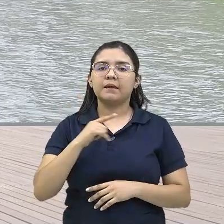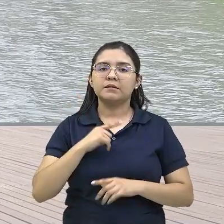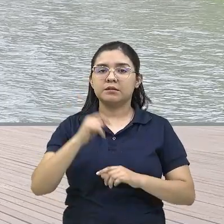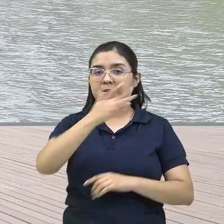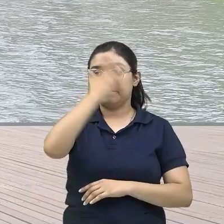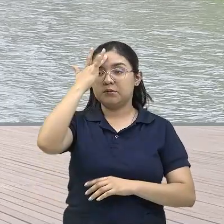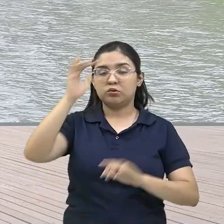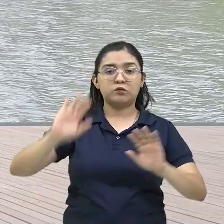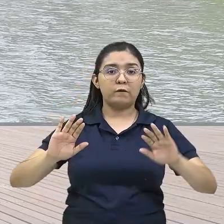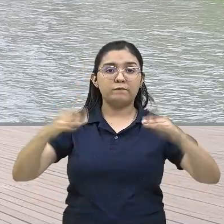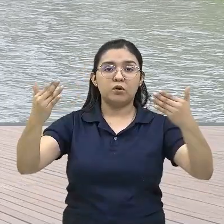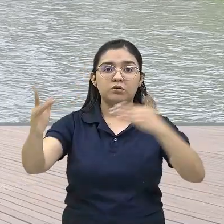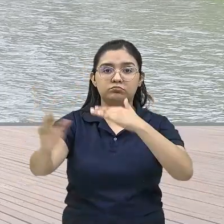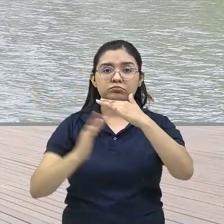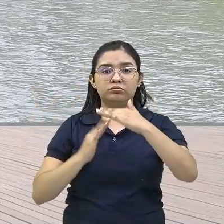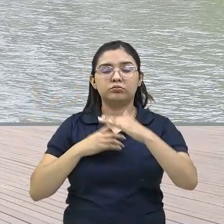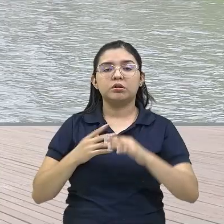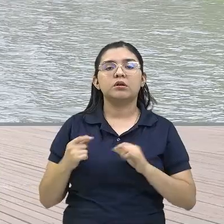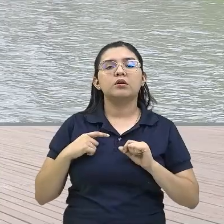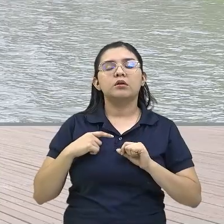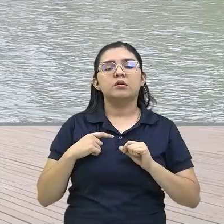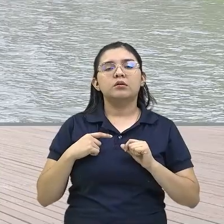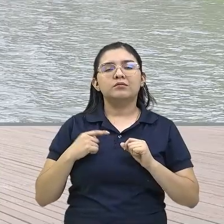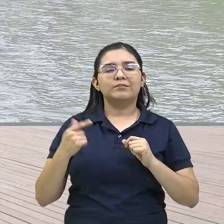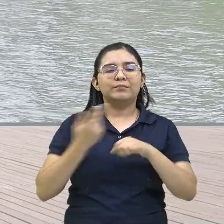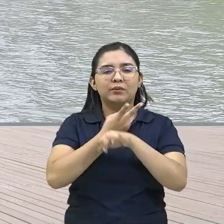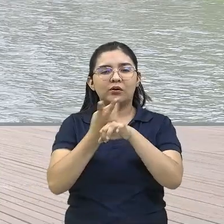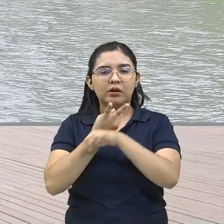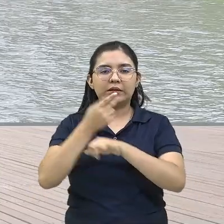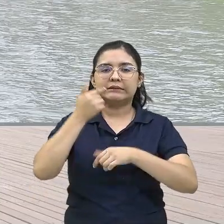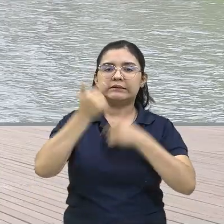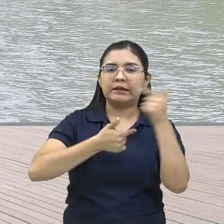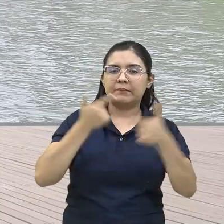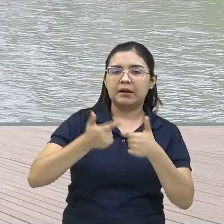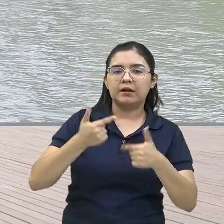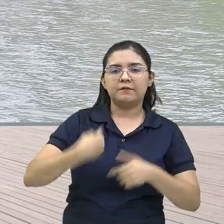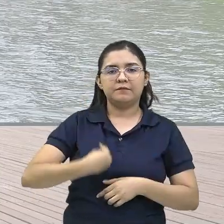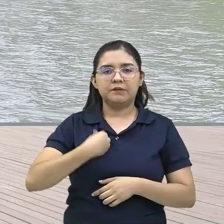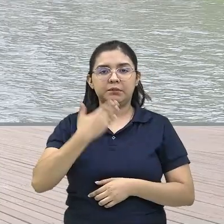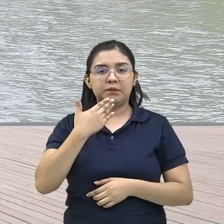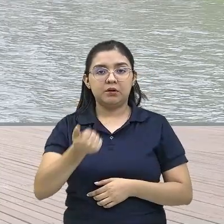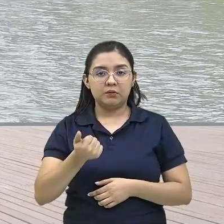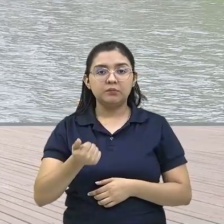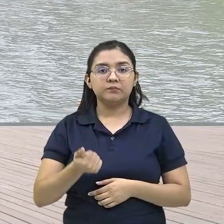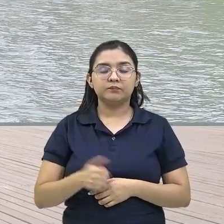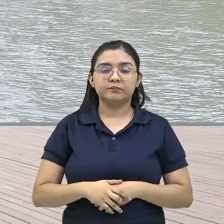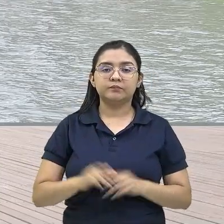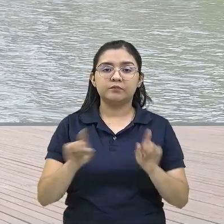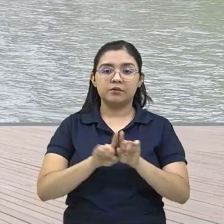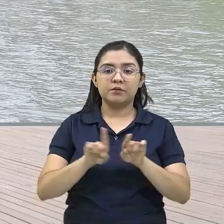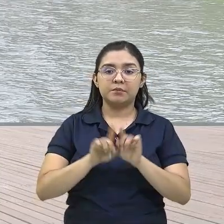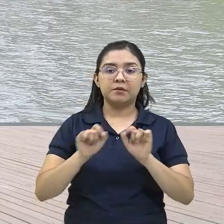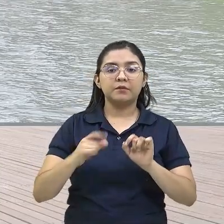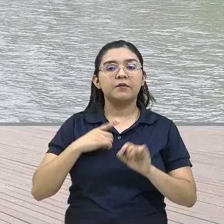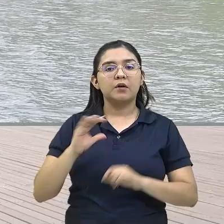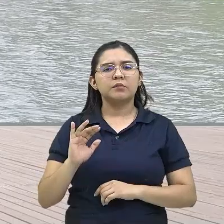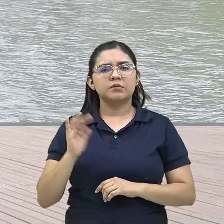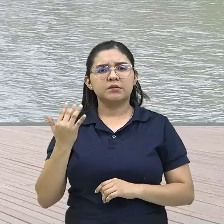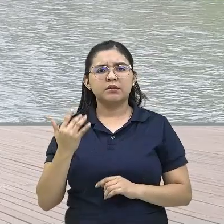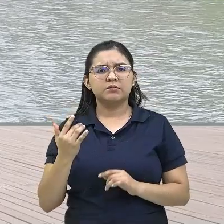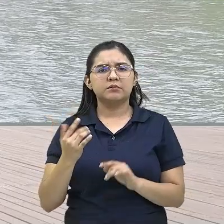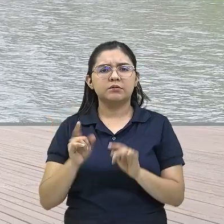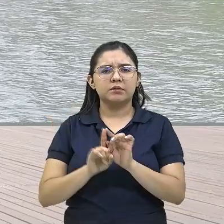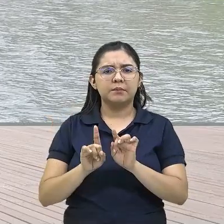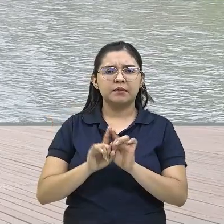migrantes que vieram para a Amazônia ocupar em busca de melhores condições de vida, de trabalho, com o que via acontecendo com